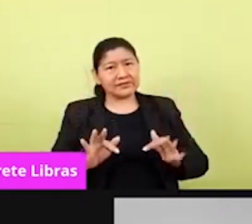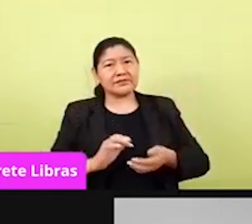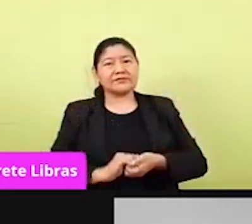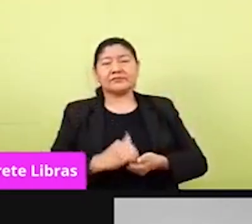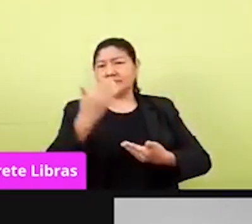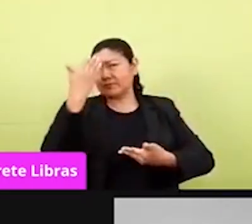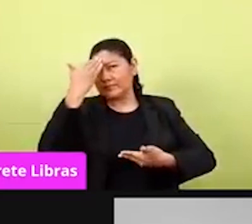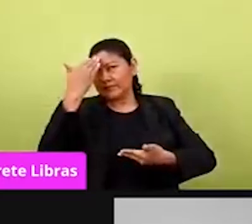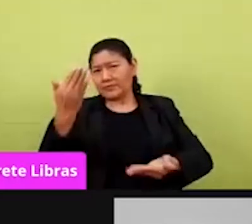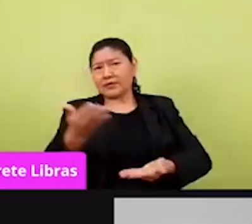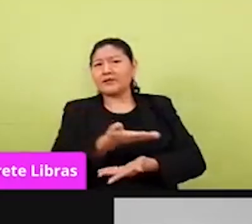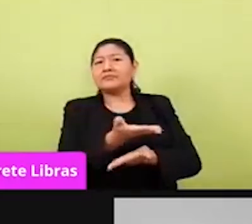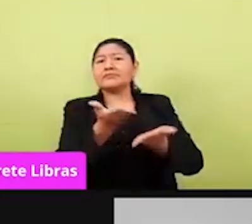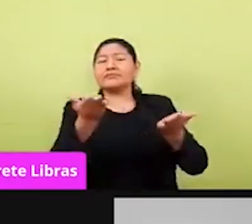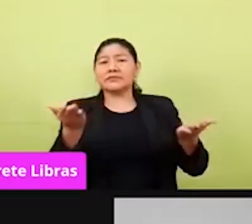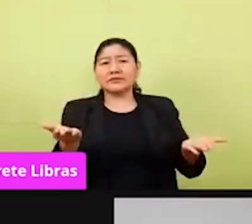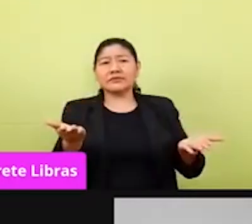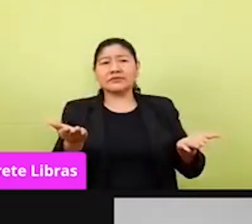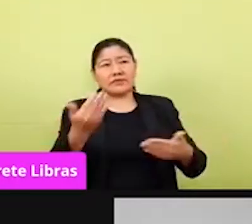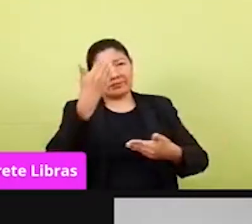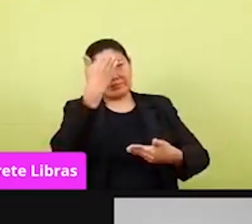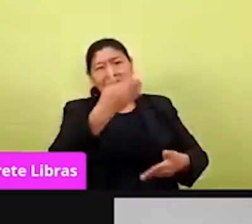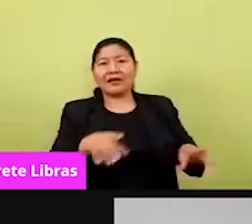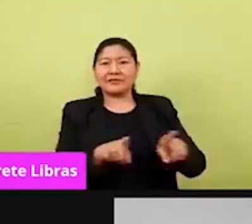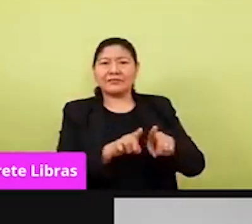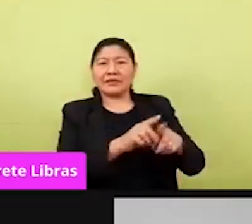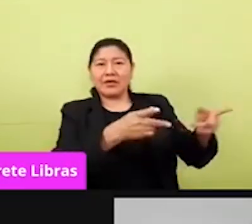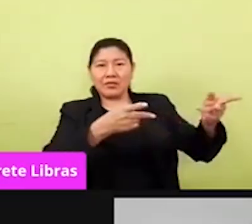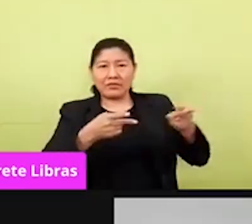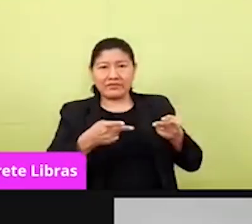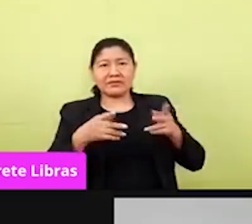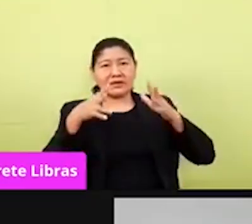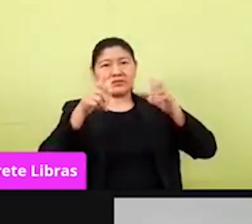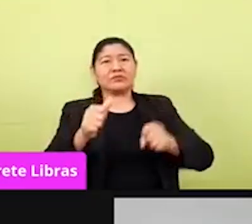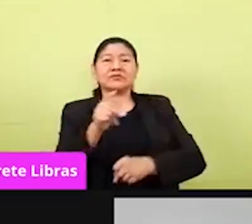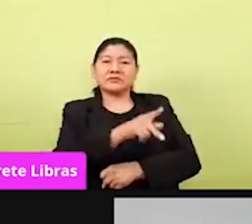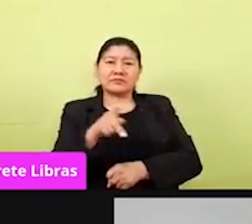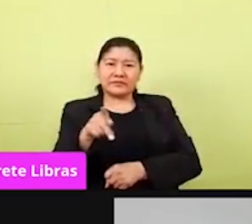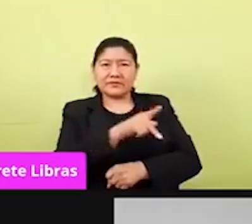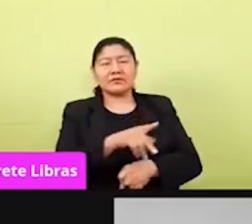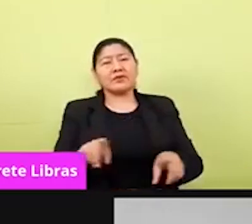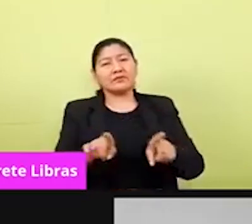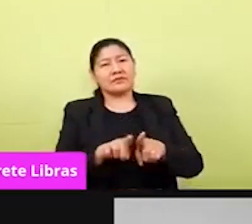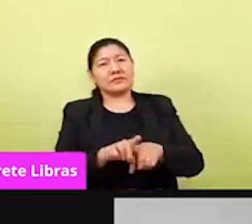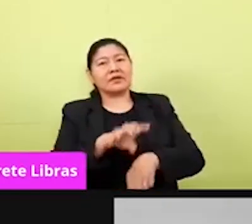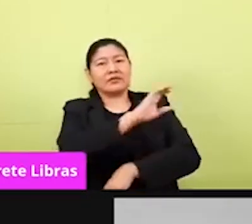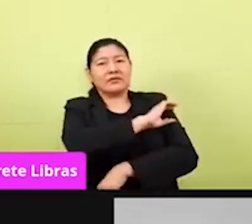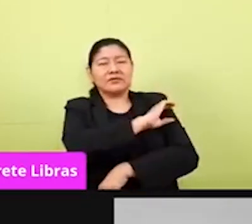Obrigada, Aline. Agradecer. Obrigada pelo convite, obrigada a todos e todas que acompanharam. Seguimos na